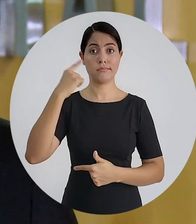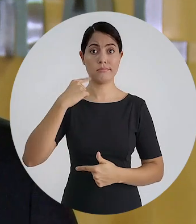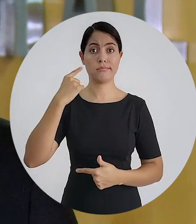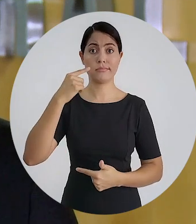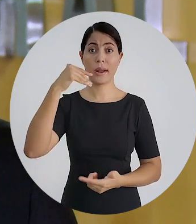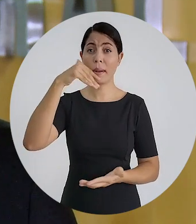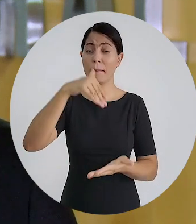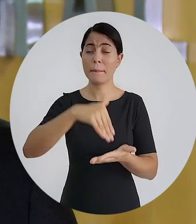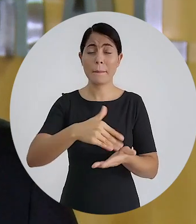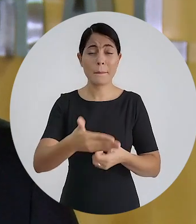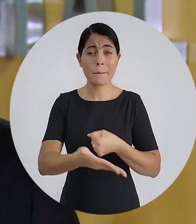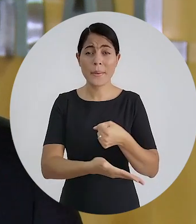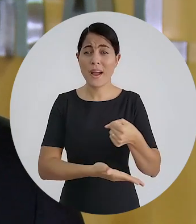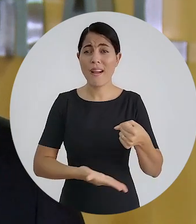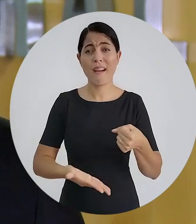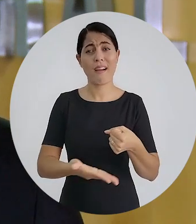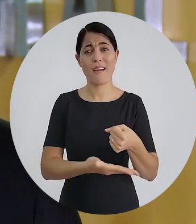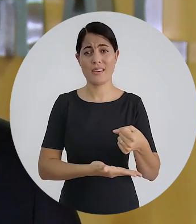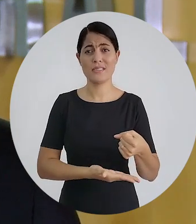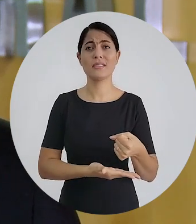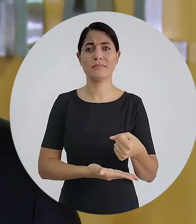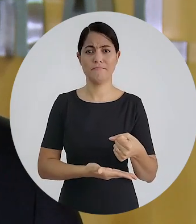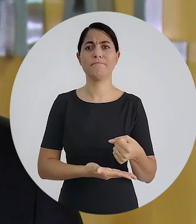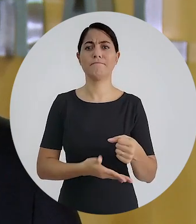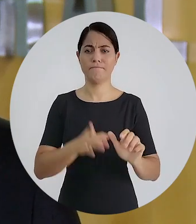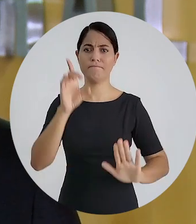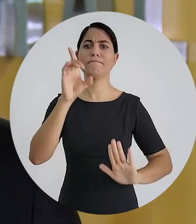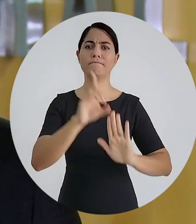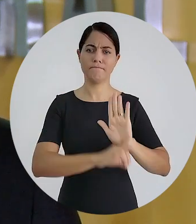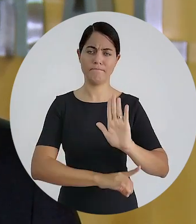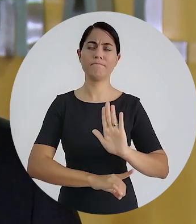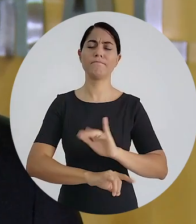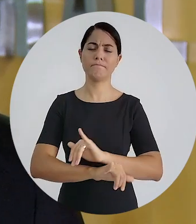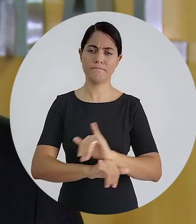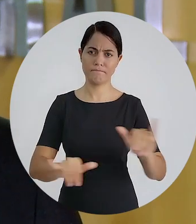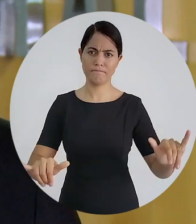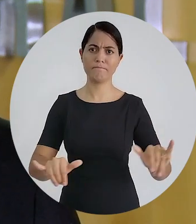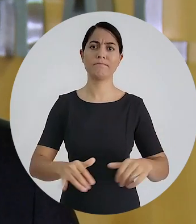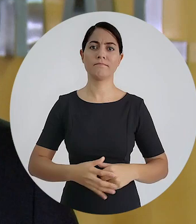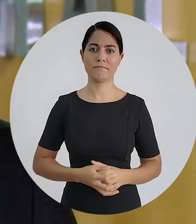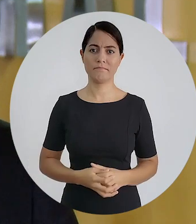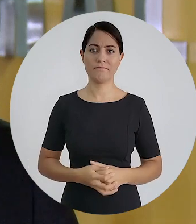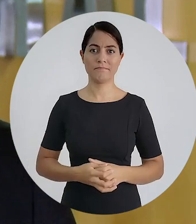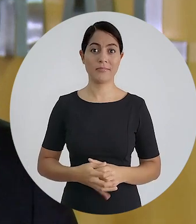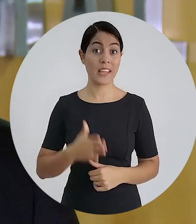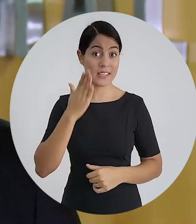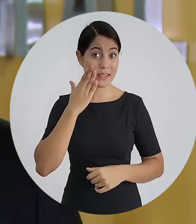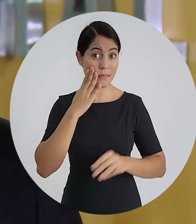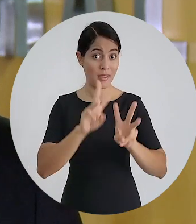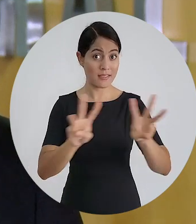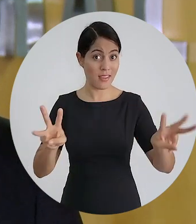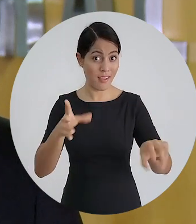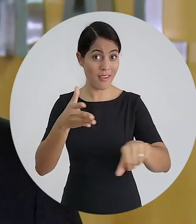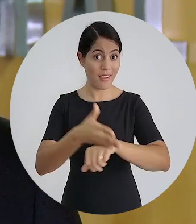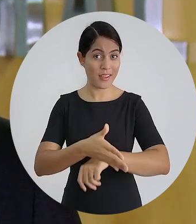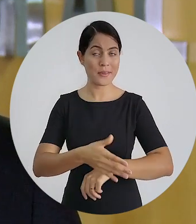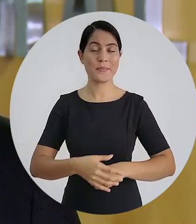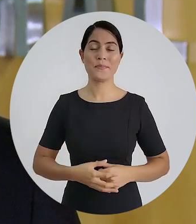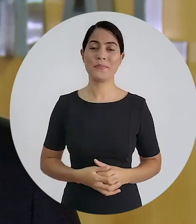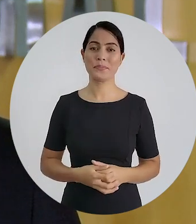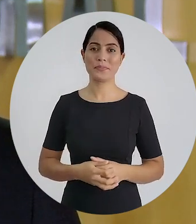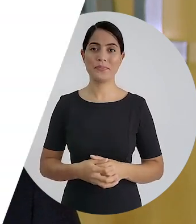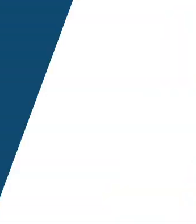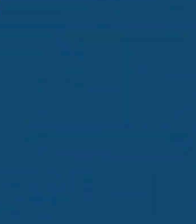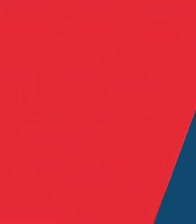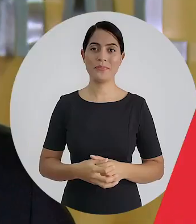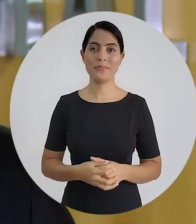e pressuposto do Estado democrático de direito, fecha aspas. Saiba mais sobre esse assunto lá no nosso